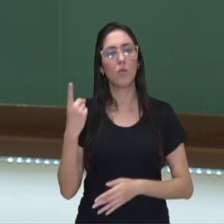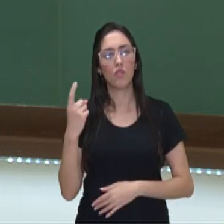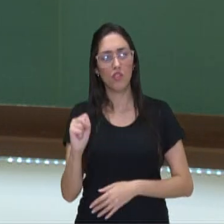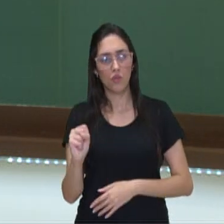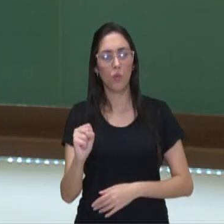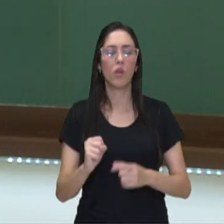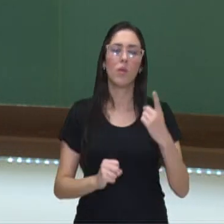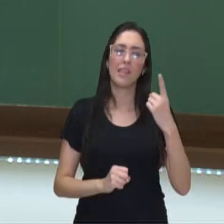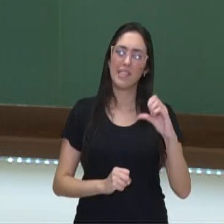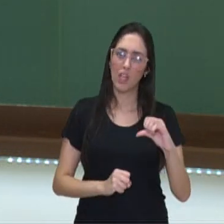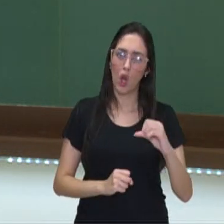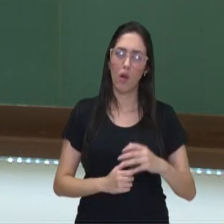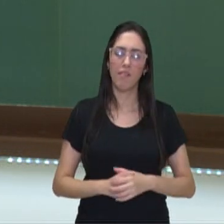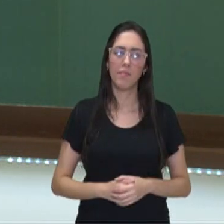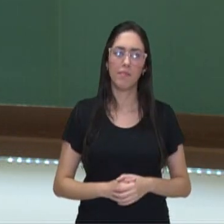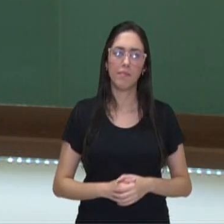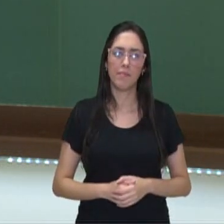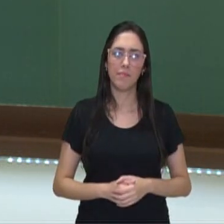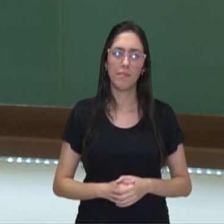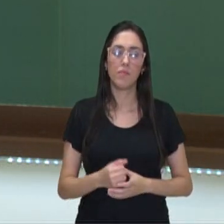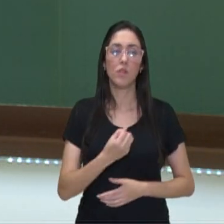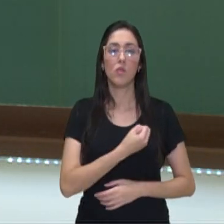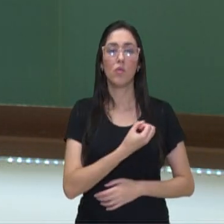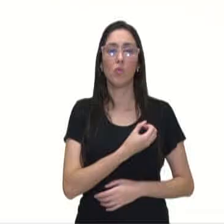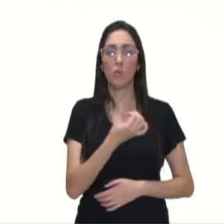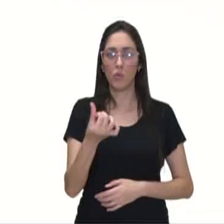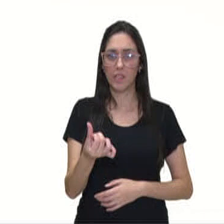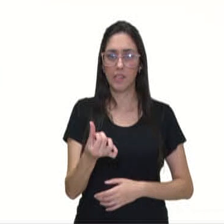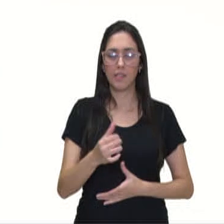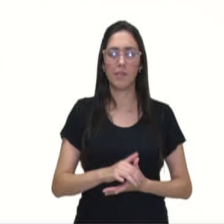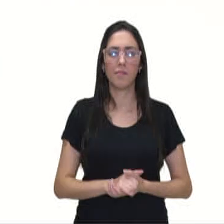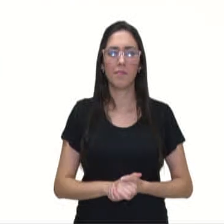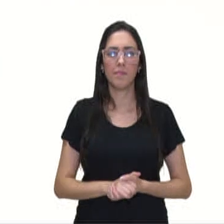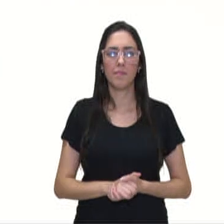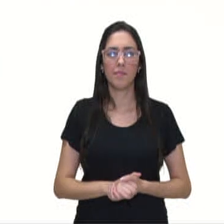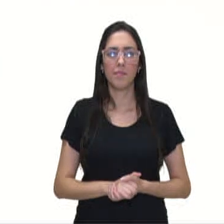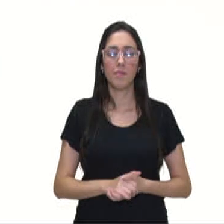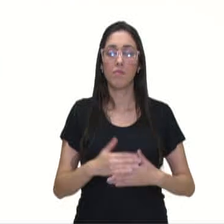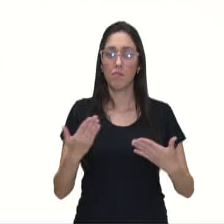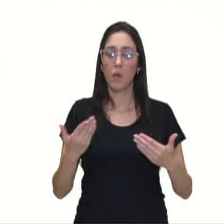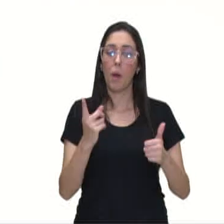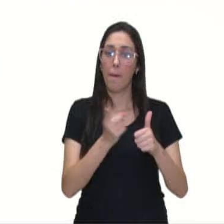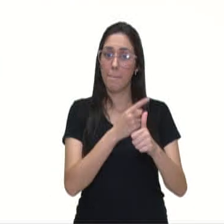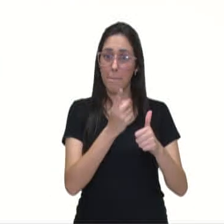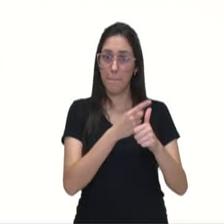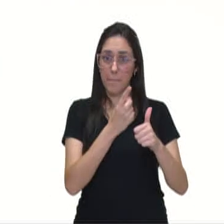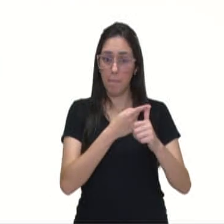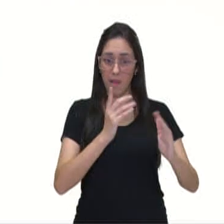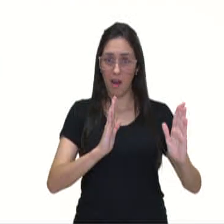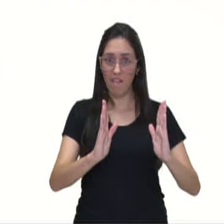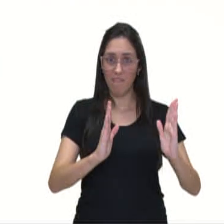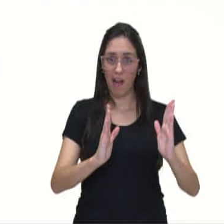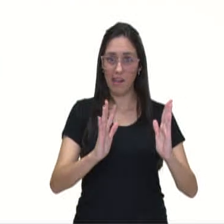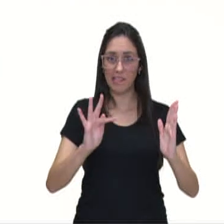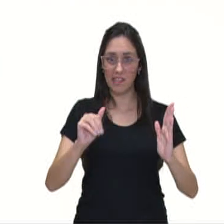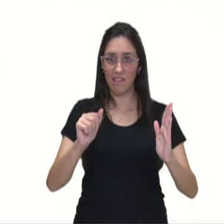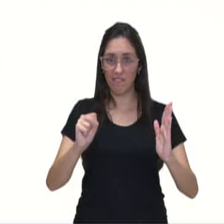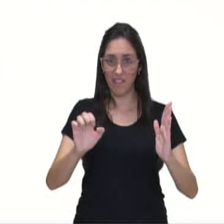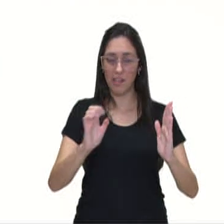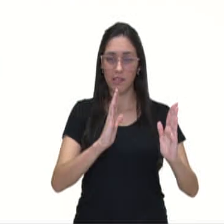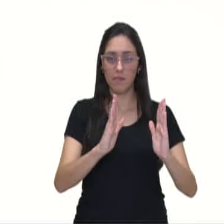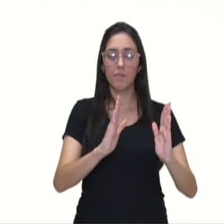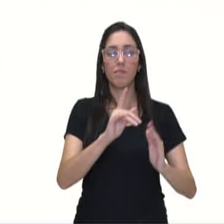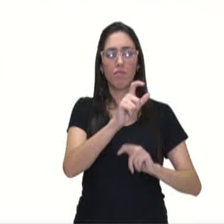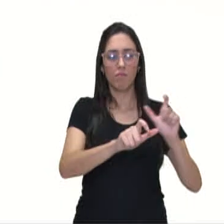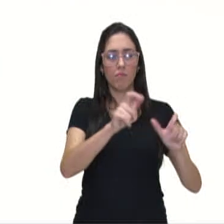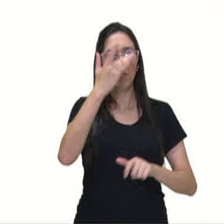e 19. A número 6. Então, a primeira fase, os falantes da língua inglesa